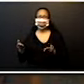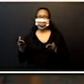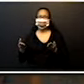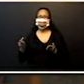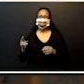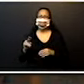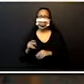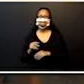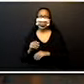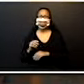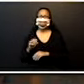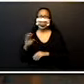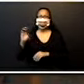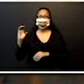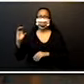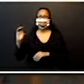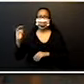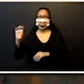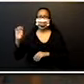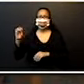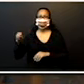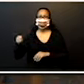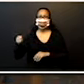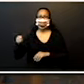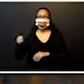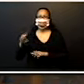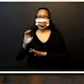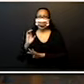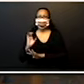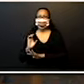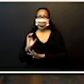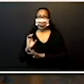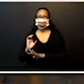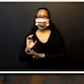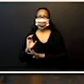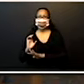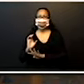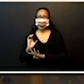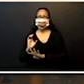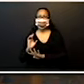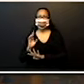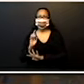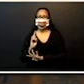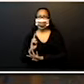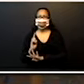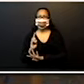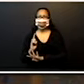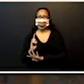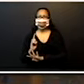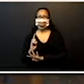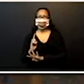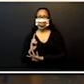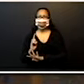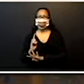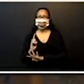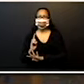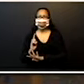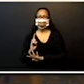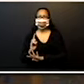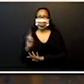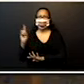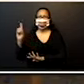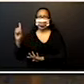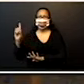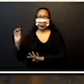já diz, né? Quanto que vale a centena? A dezena. Olha lá, por que que eu estou falando